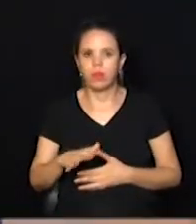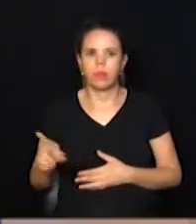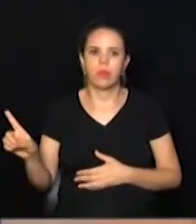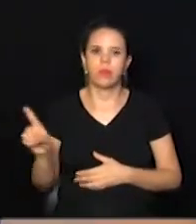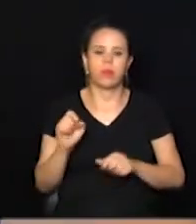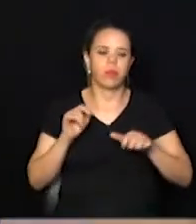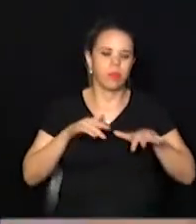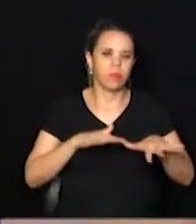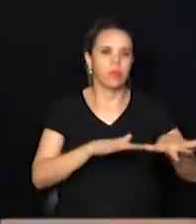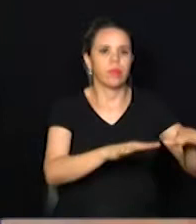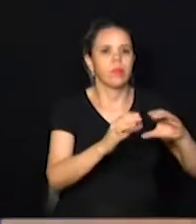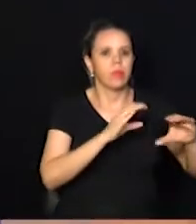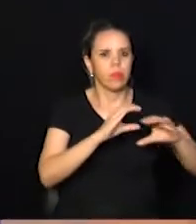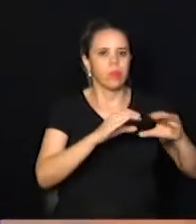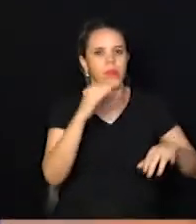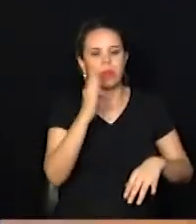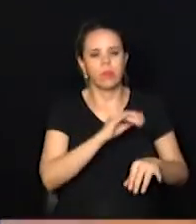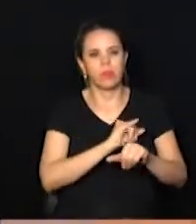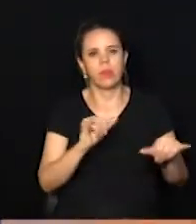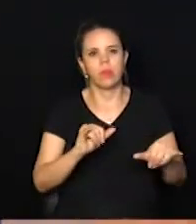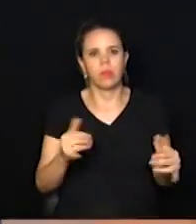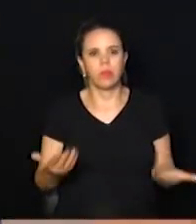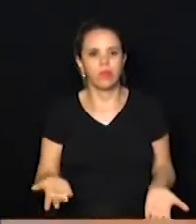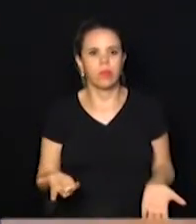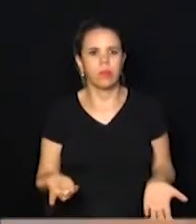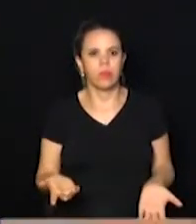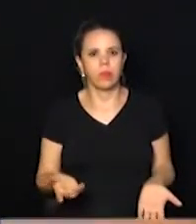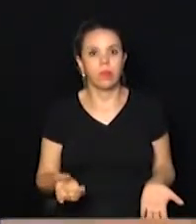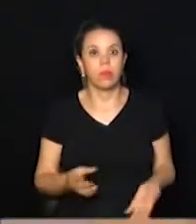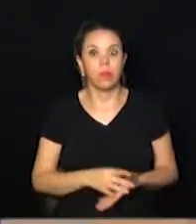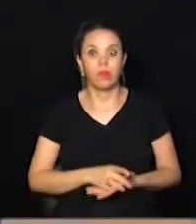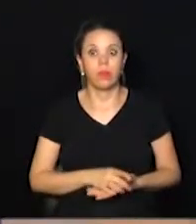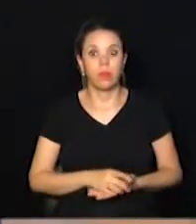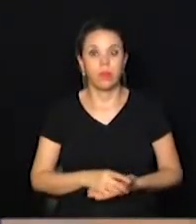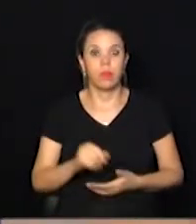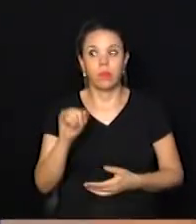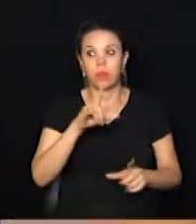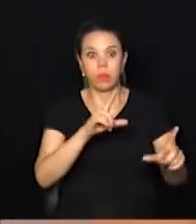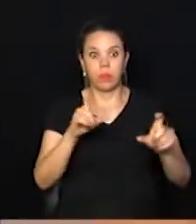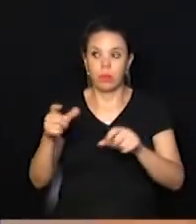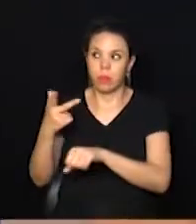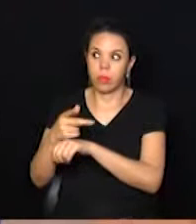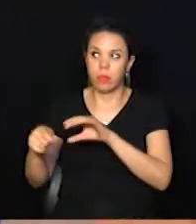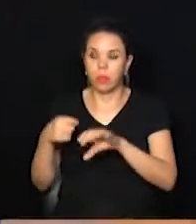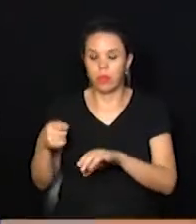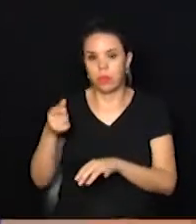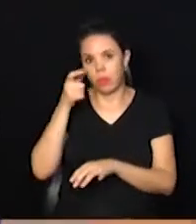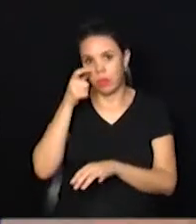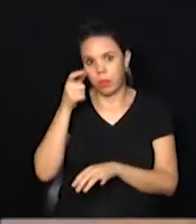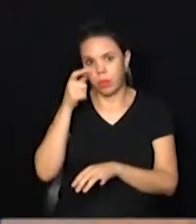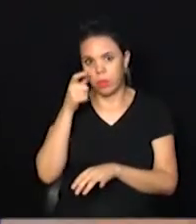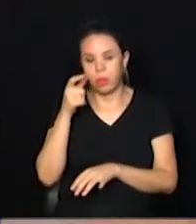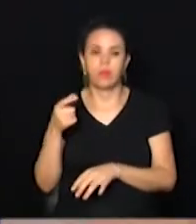chegar, começou a cantar o hino da campanha ali, a gente foi, não, pega aquela imagem, vamos gravar, que a gente estava querendo dar um troco